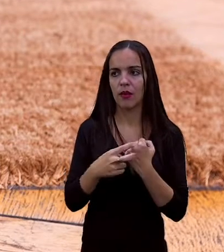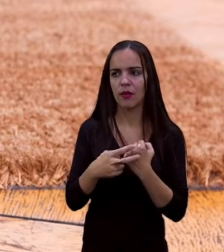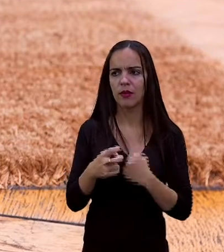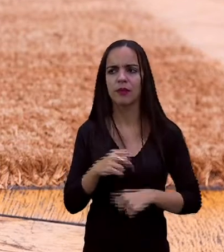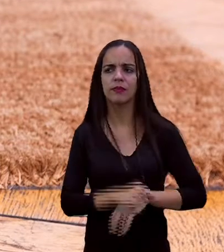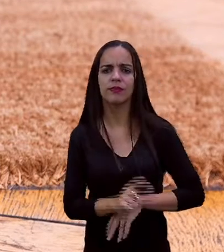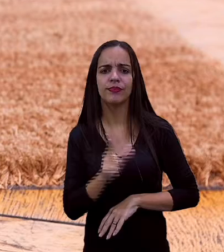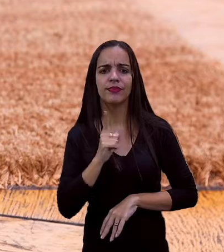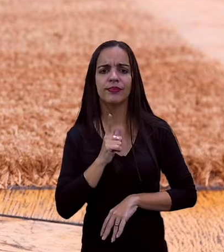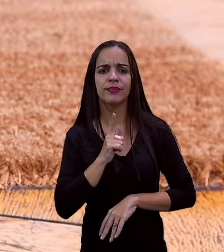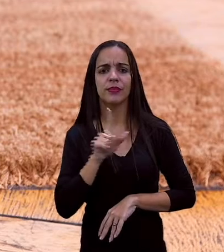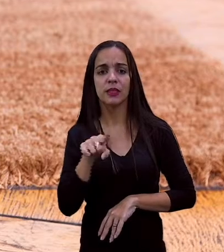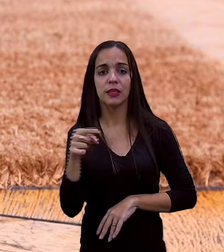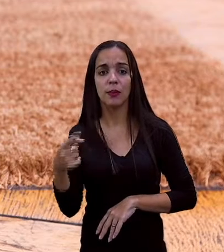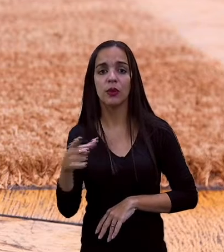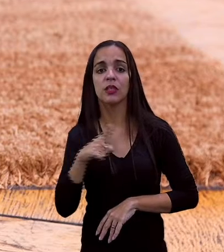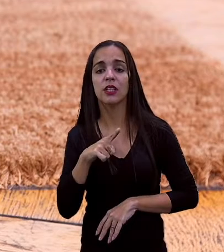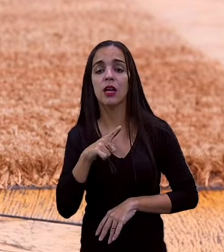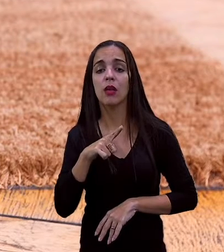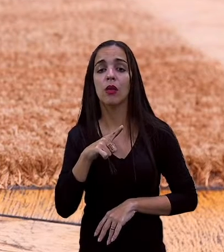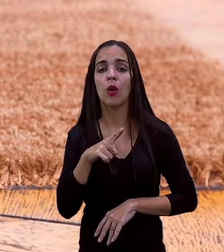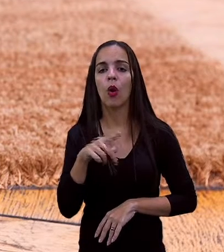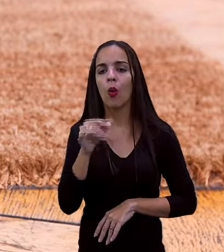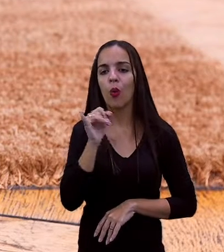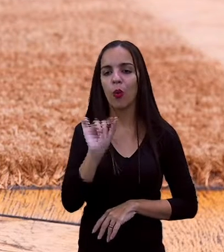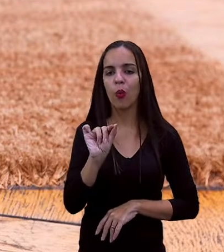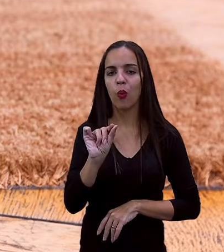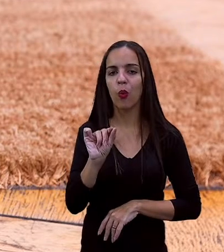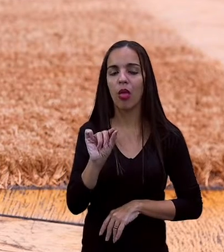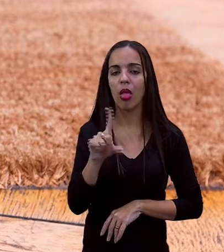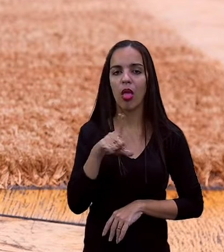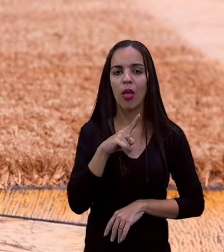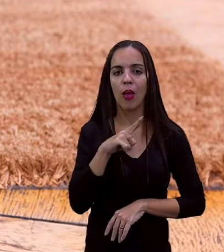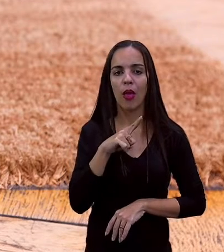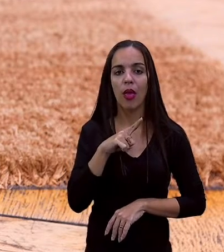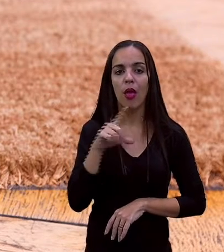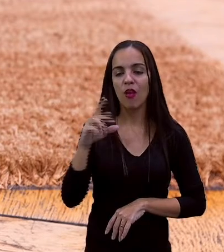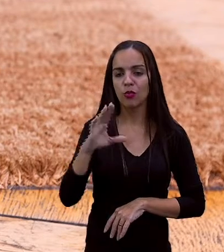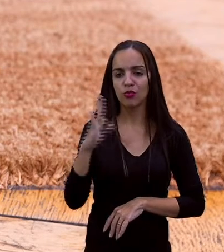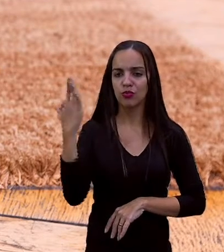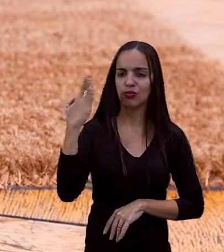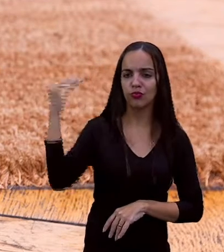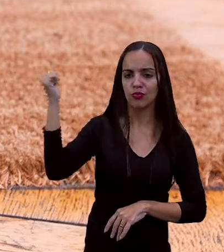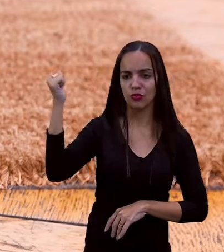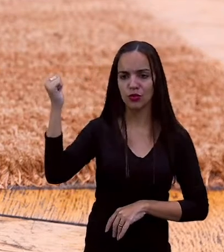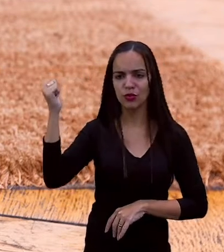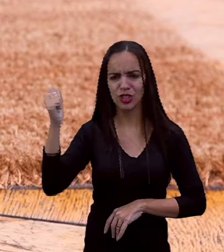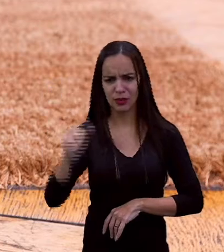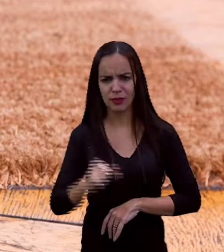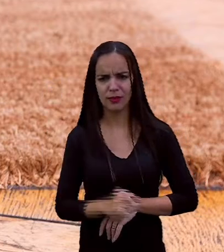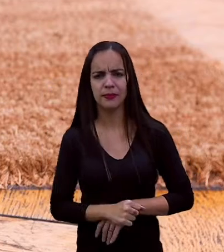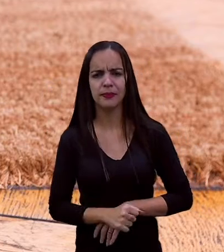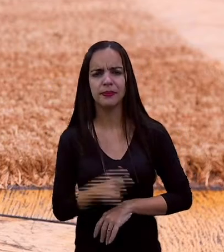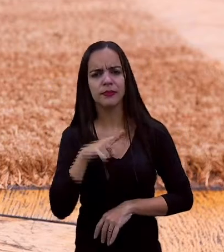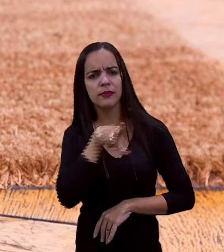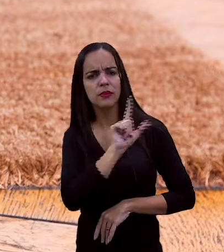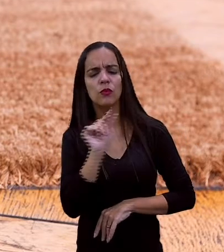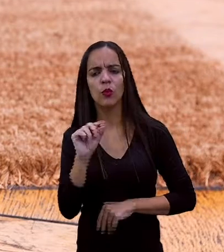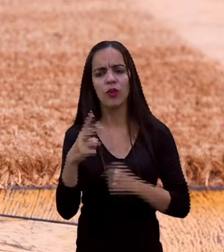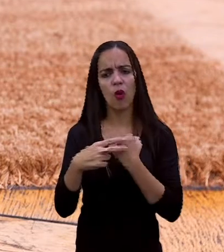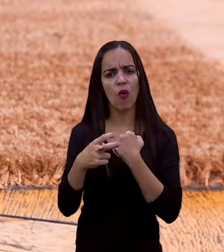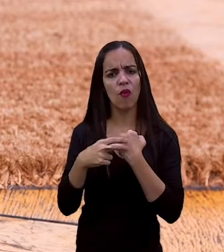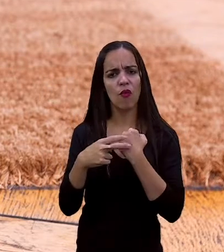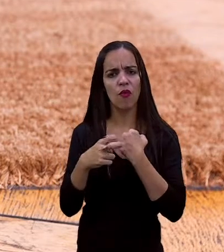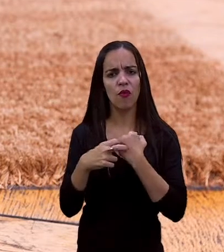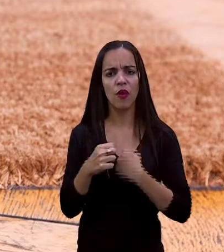do me tem o verbo chamar, que ali está conjugado chama, né? Então, se eu tenho um